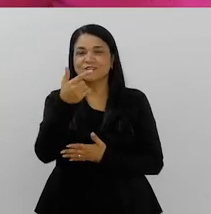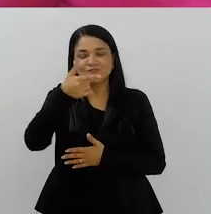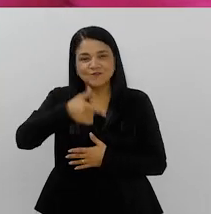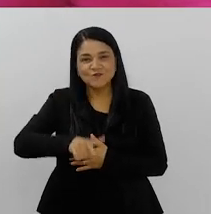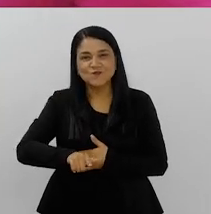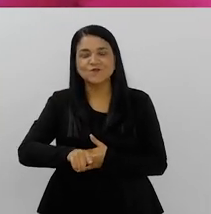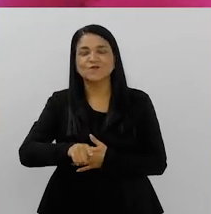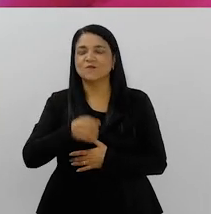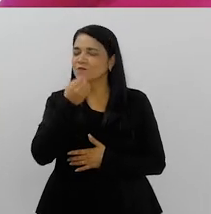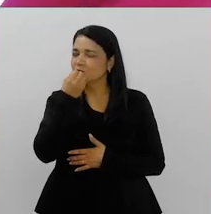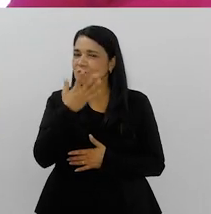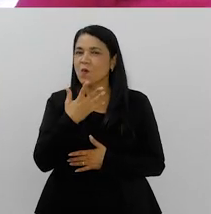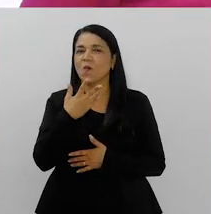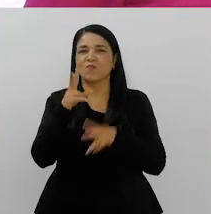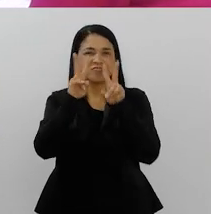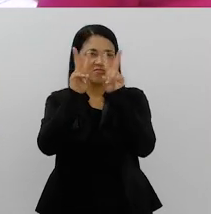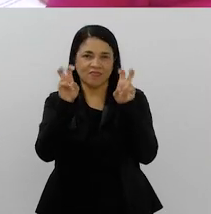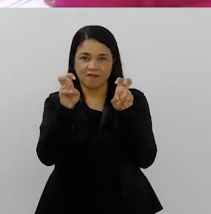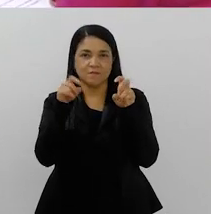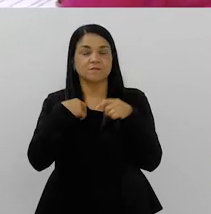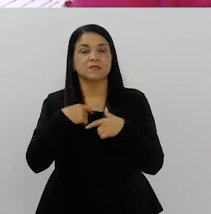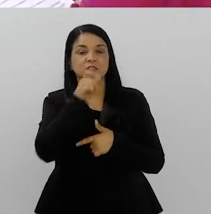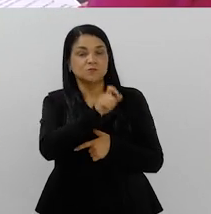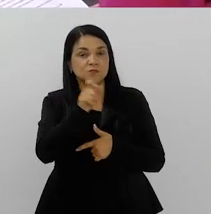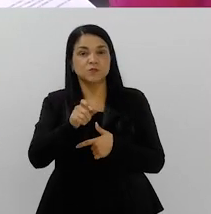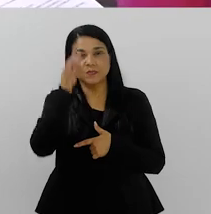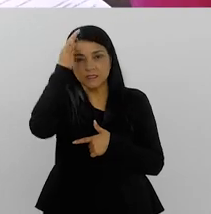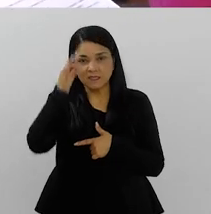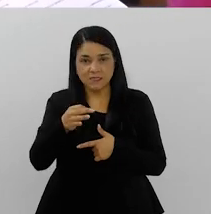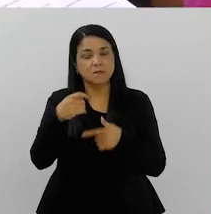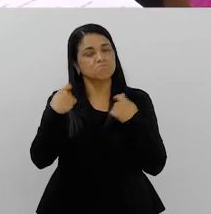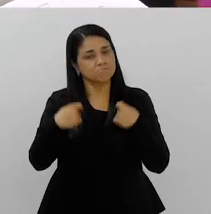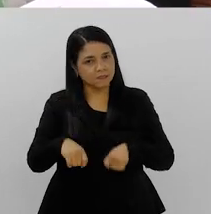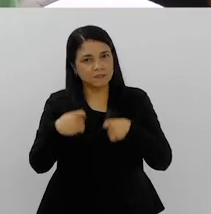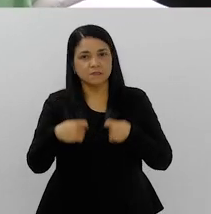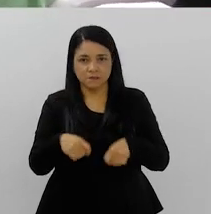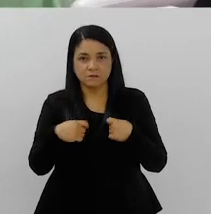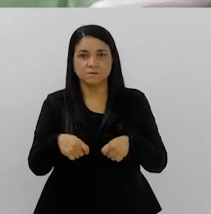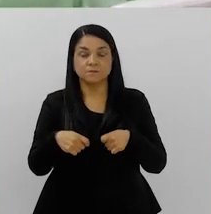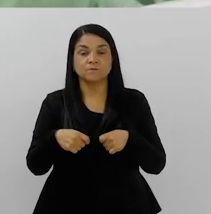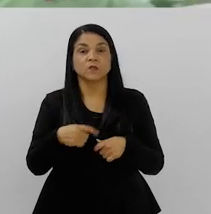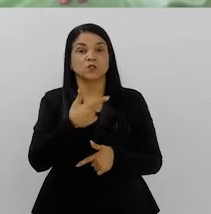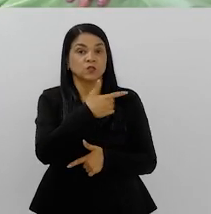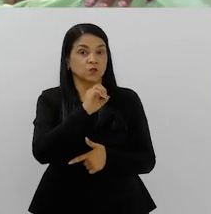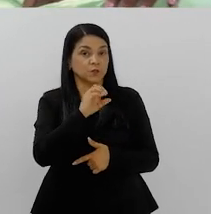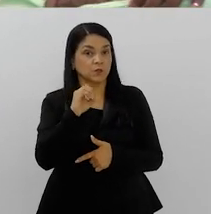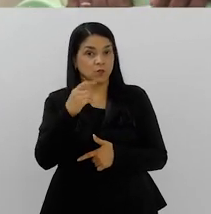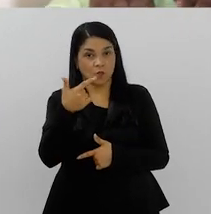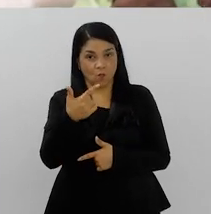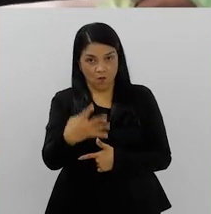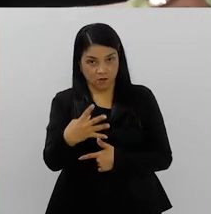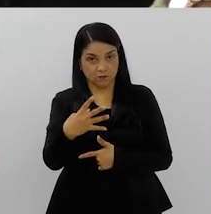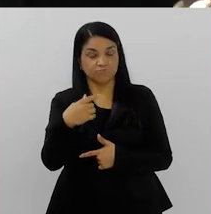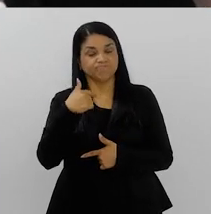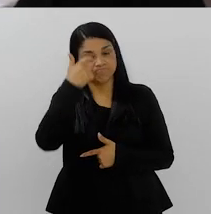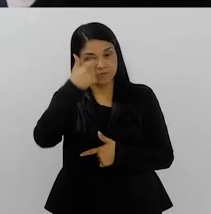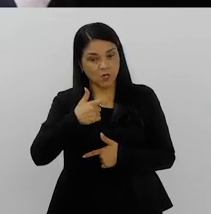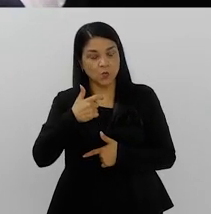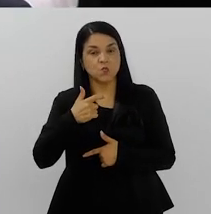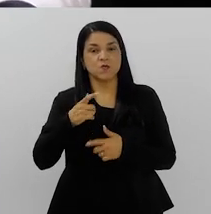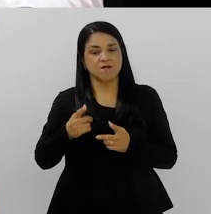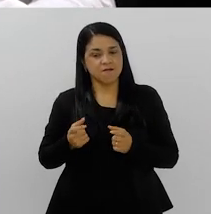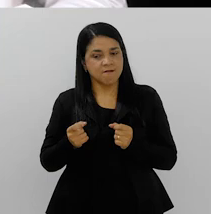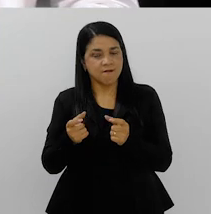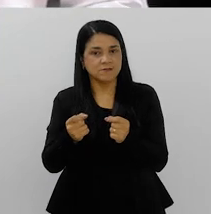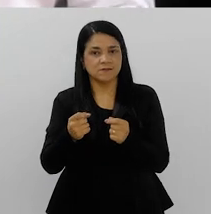isso novamente é bom falar sobre isso para que as pessoas entendam é necessário né necessário é 2004 eu passo por